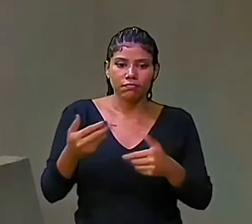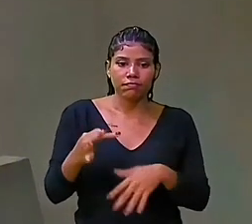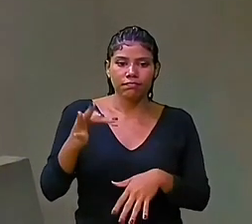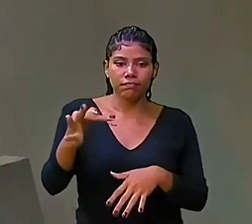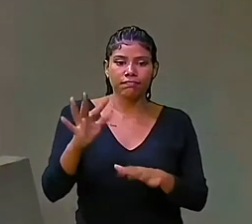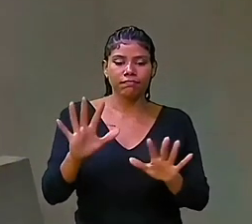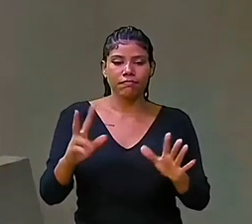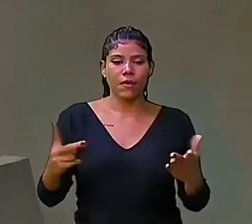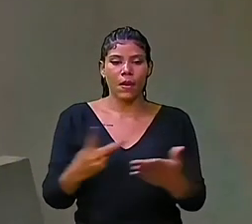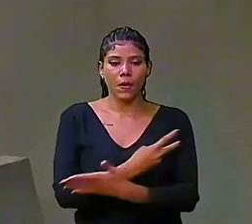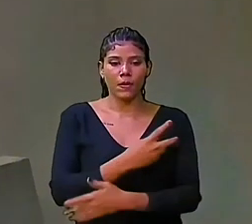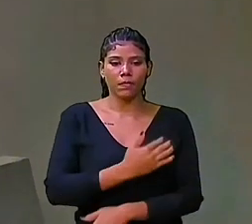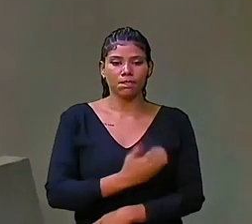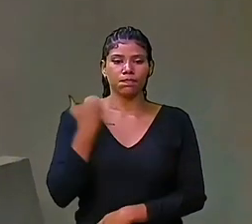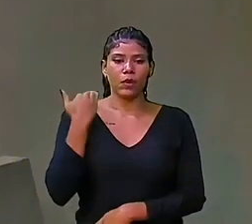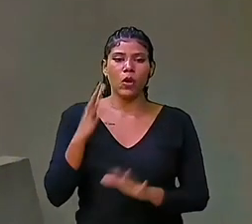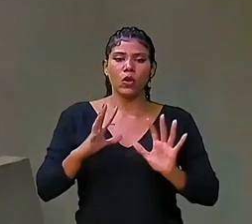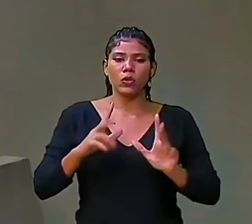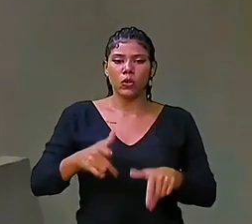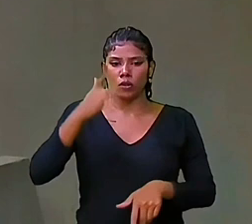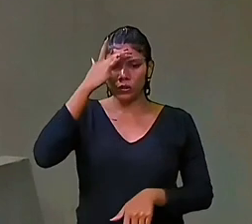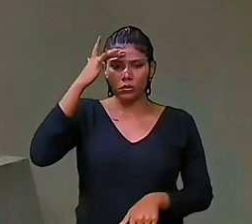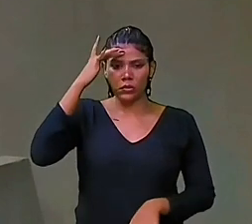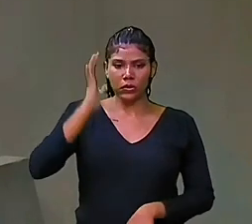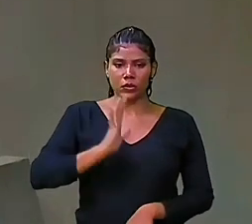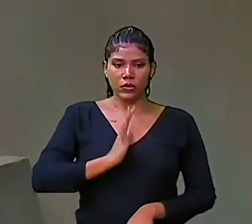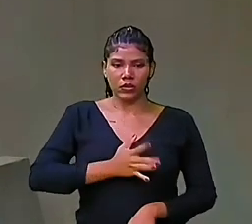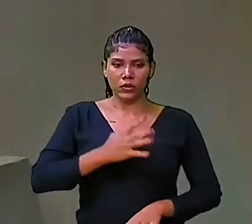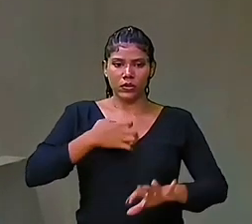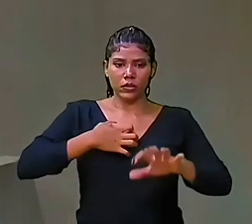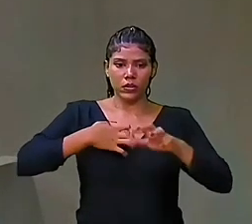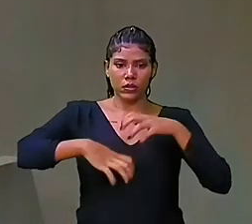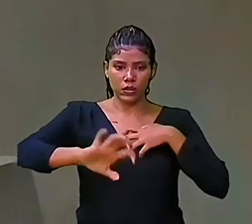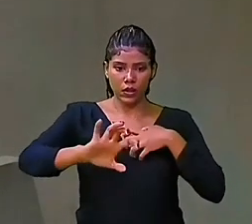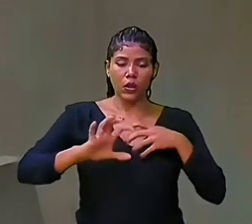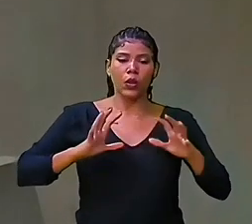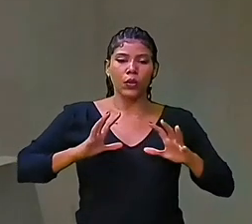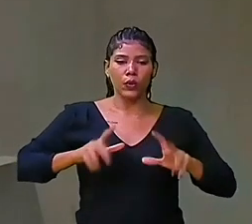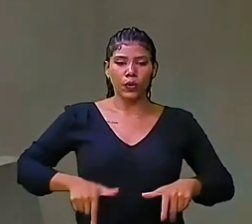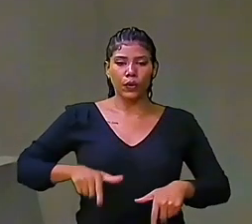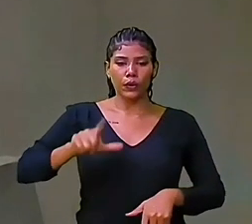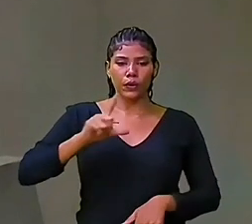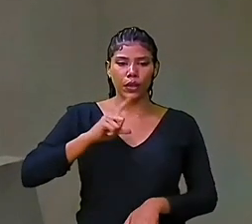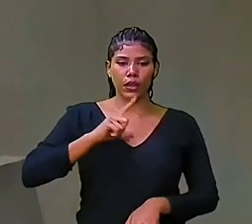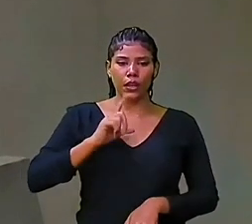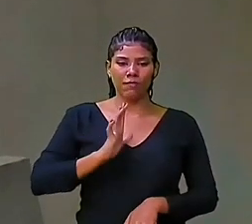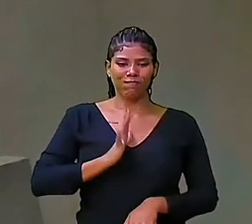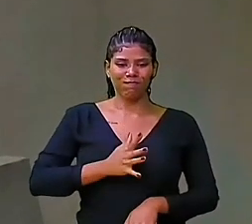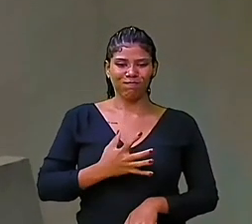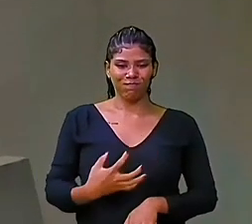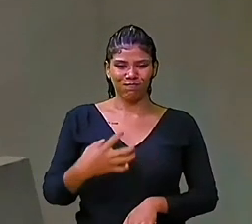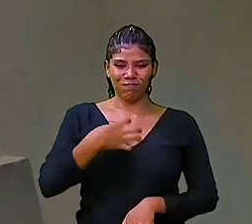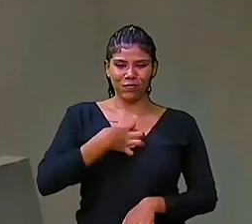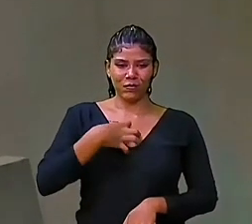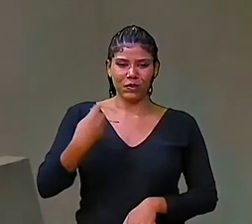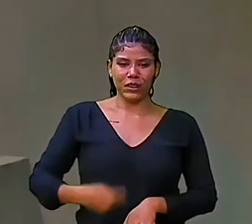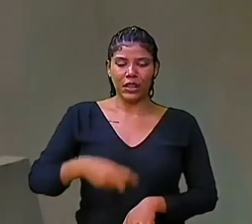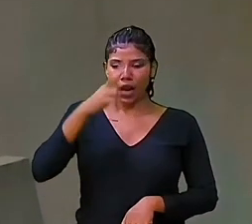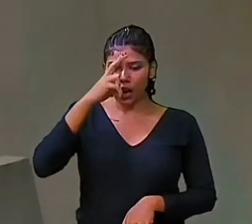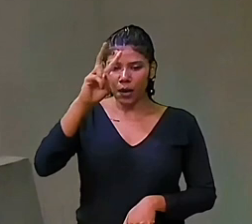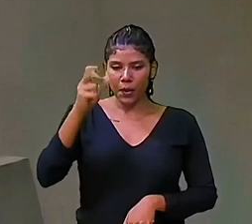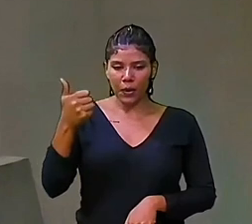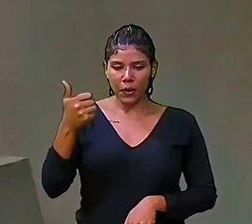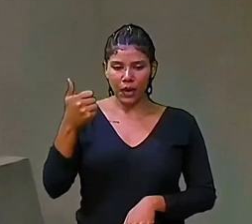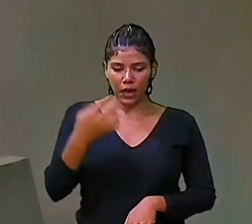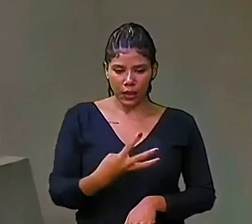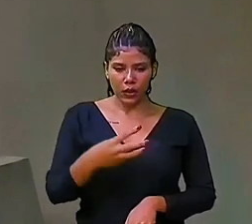todos aqueles que temos empatia no coração, não vou falar de política, todos que temos empatia no coração, devemos lembrar desse 14 de março,